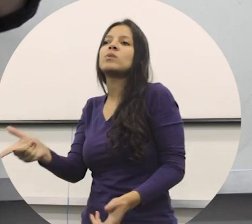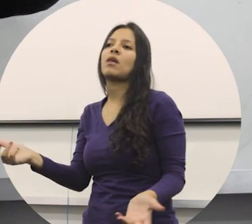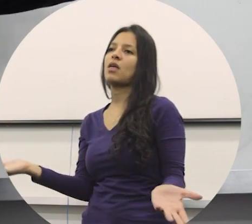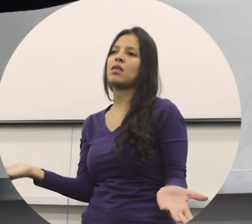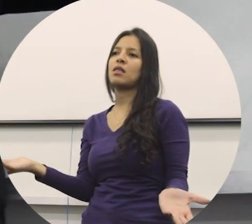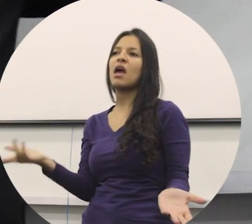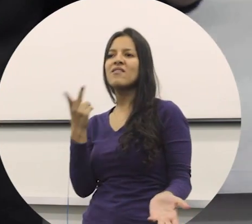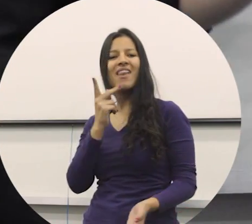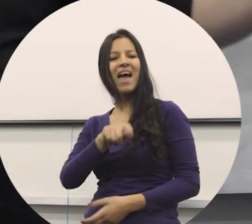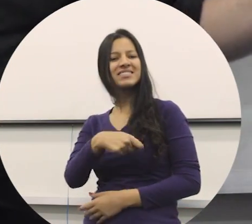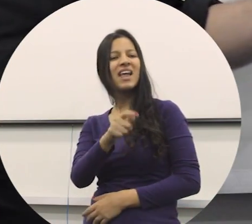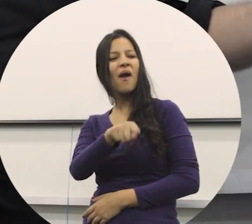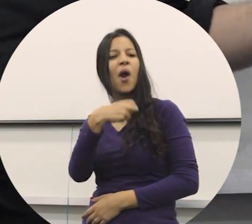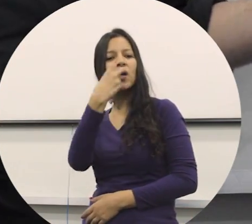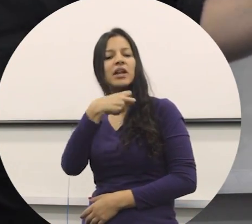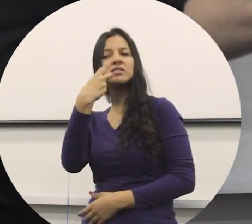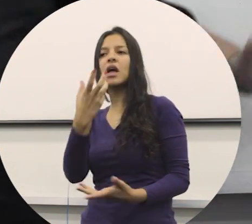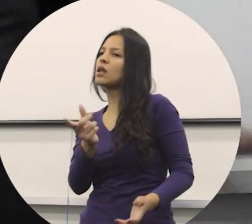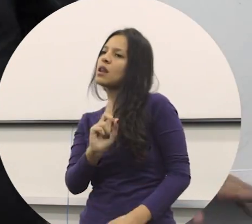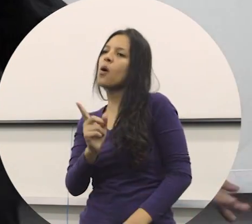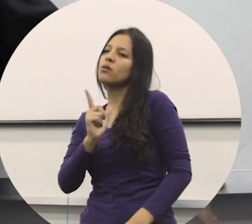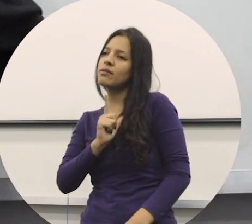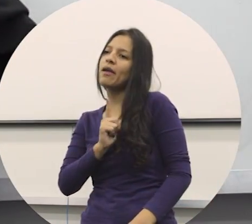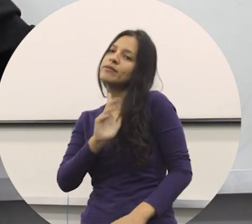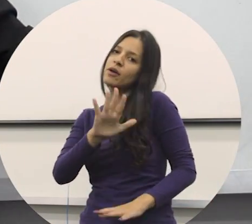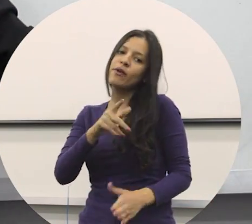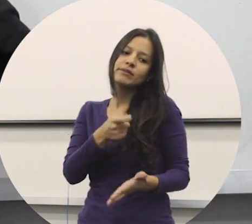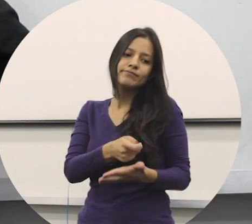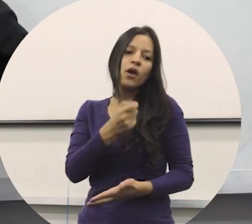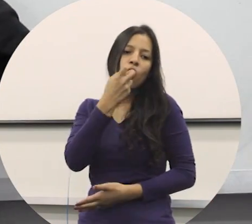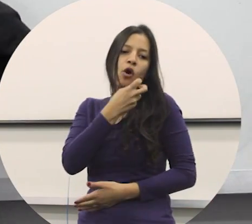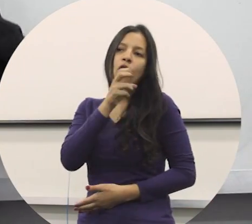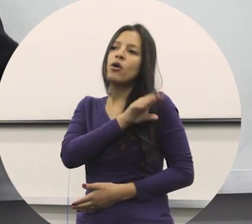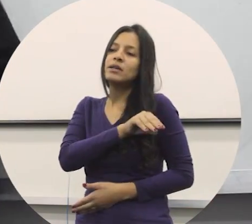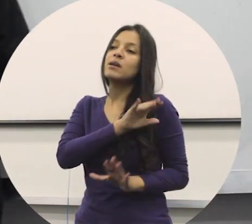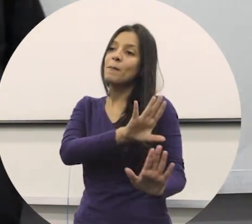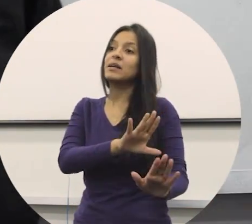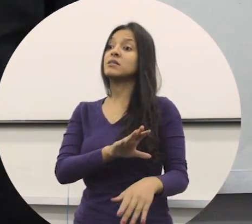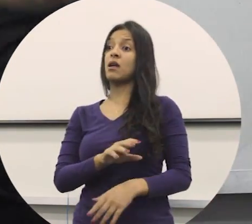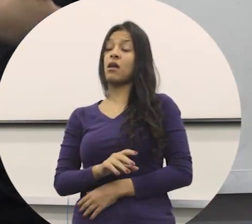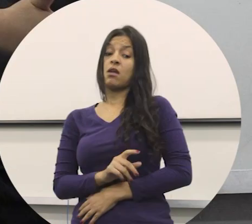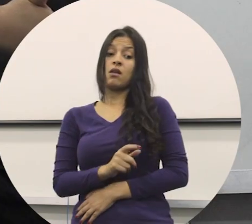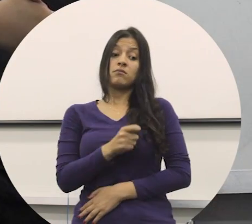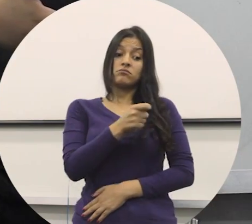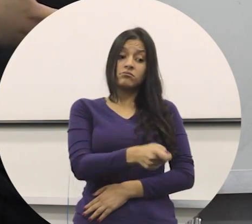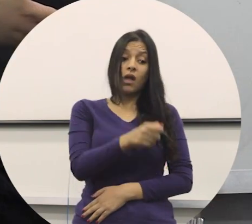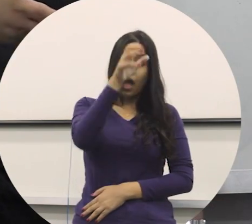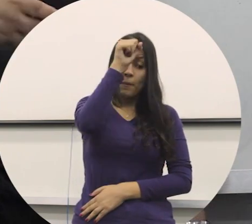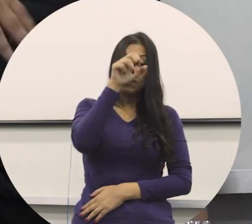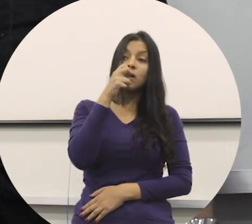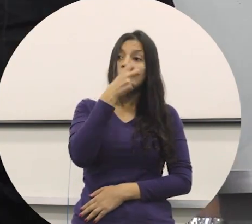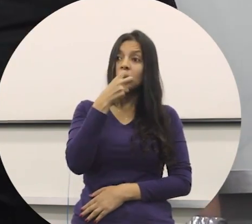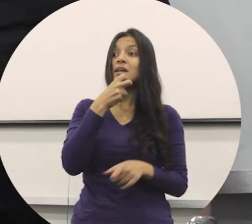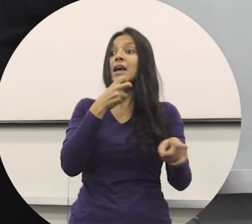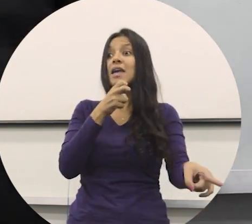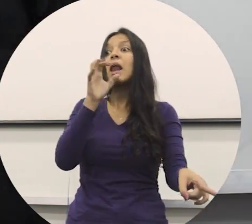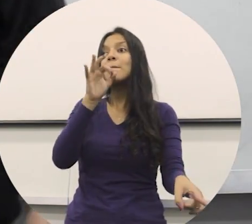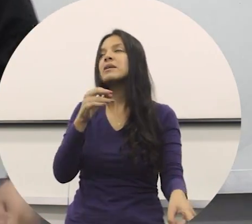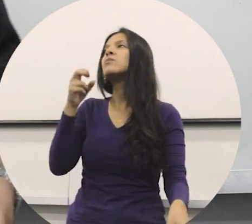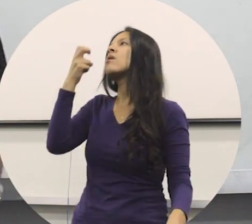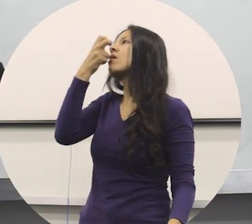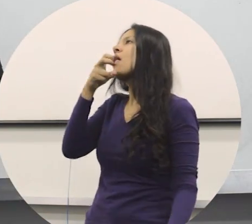Ela foi submetida a um processo de oralização, ok. Mas entre ser submetida a um processo de oralização e